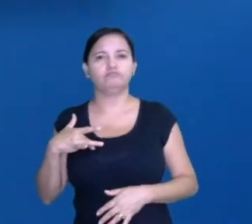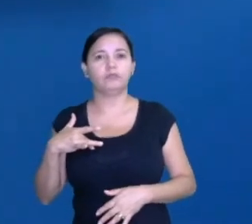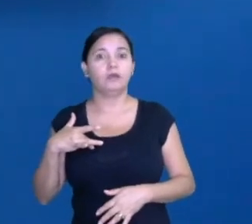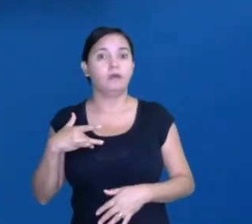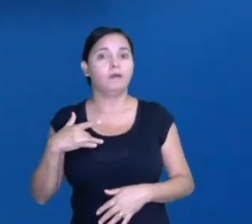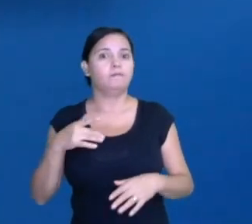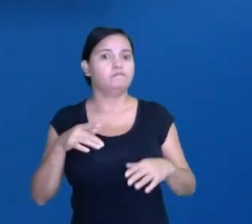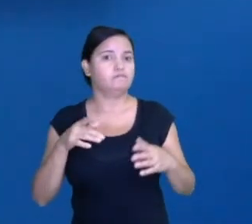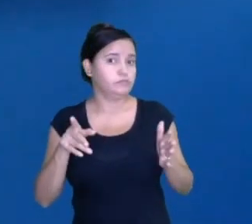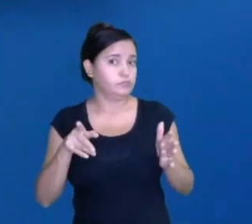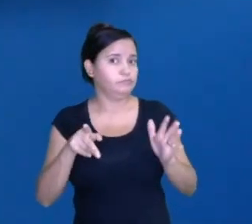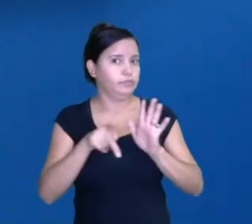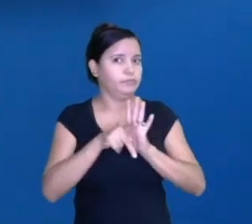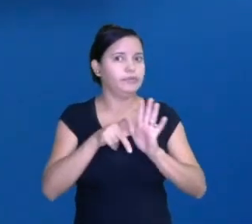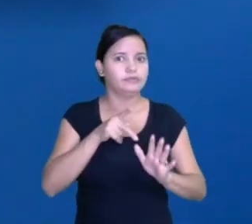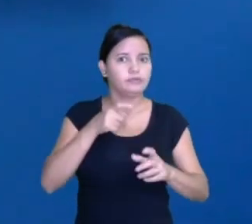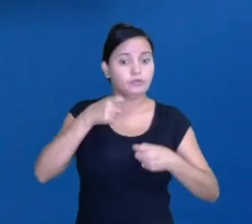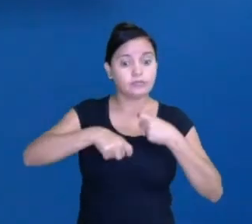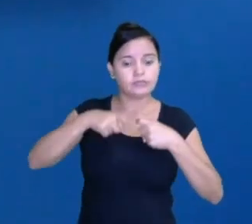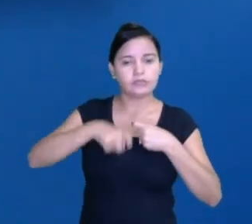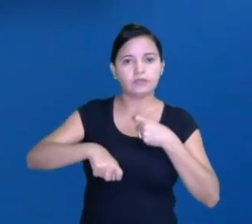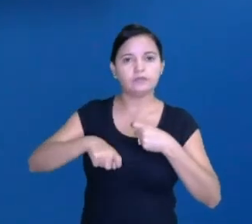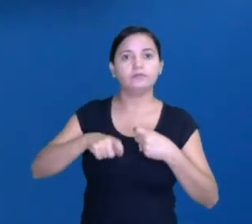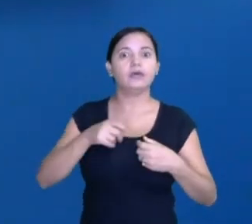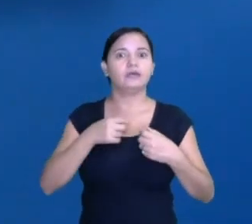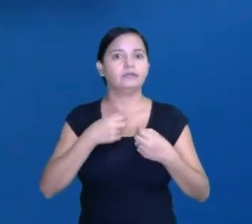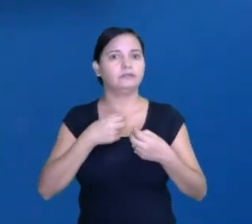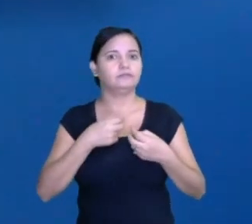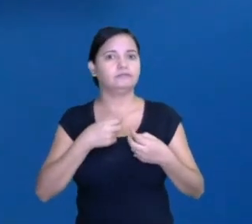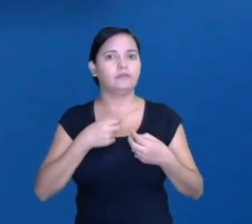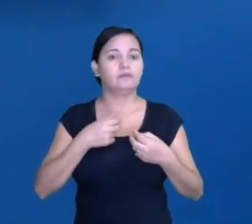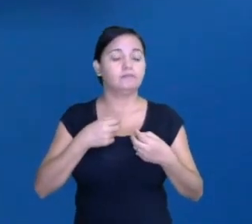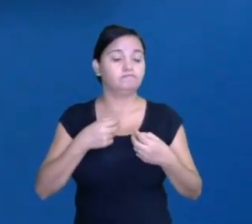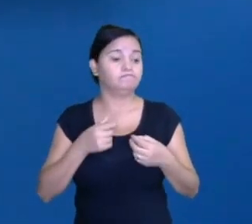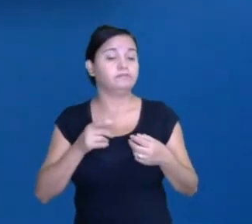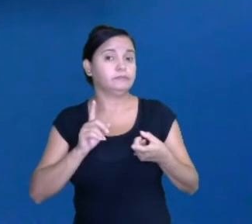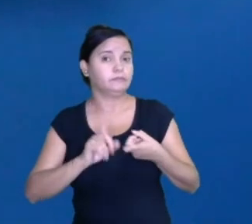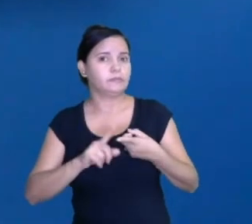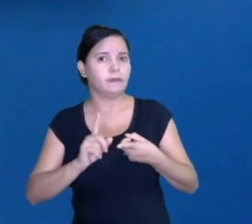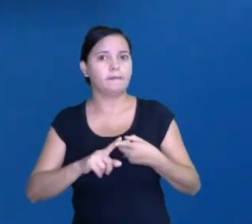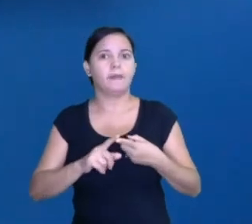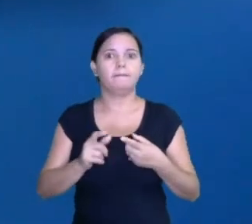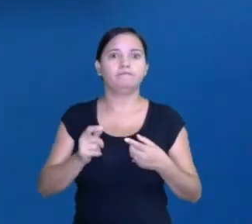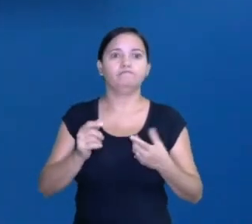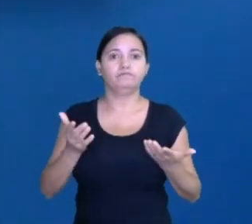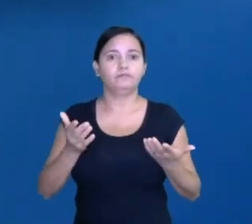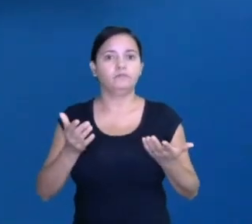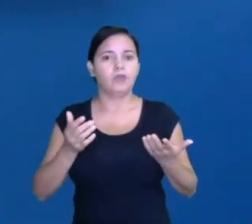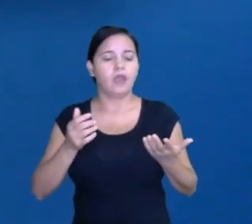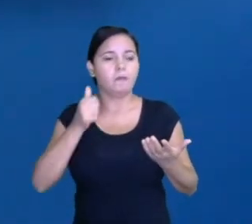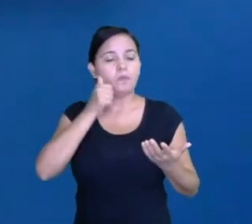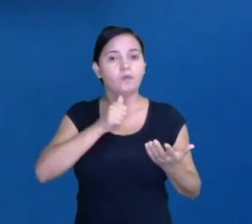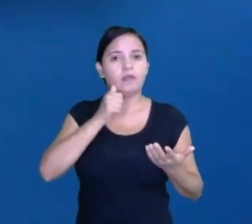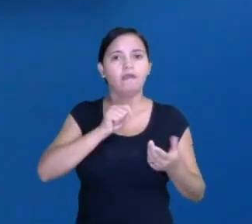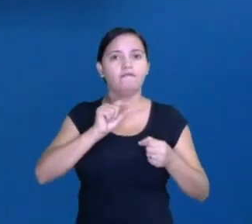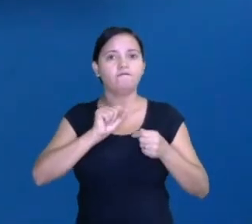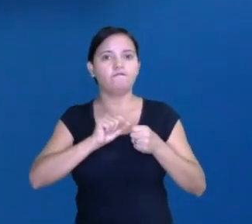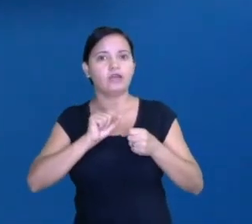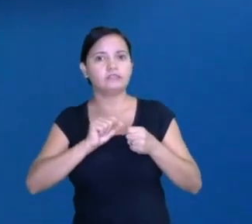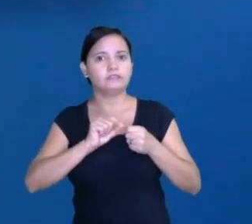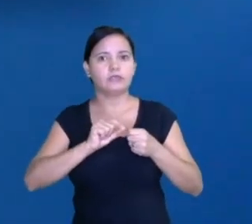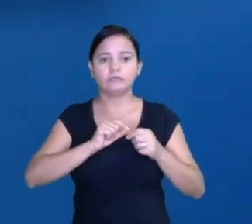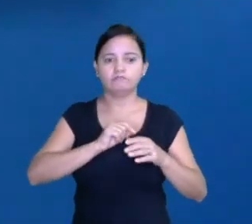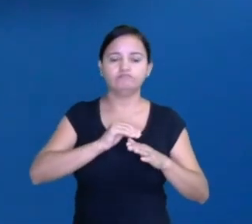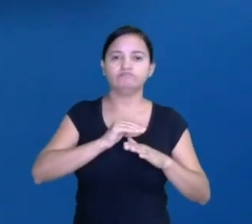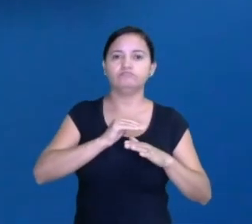justamente da sua sexualidade, e acima de tudo, da sua possibilidade de exercer de forma plena, de forma